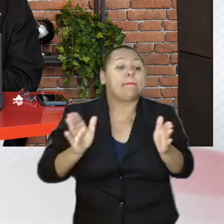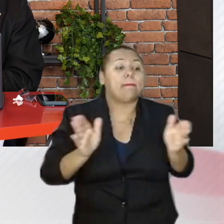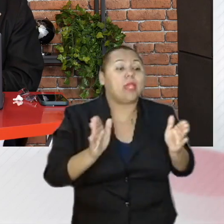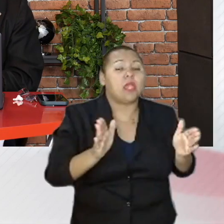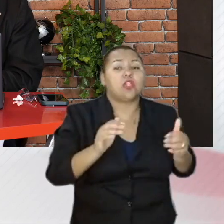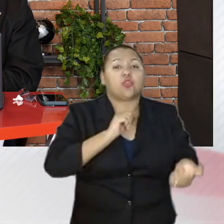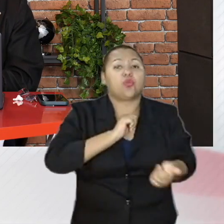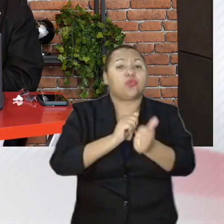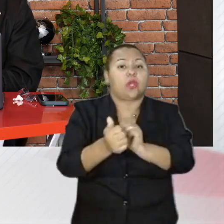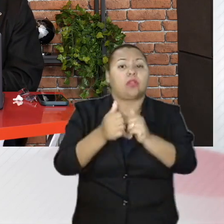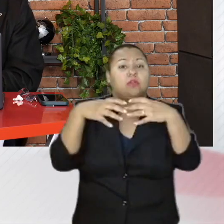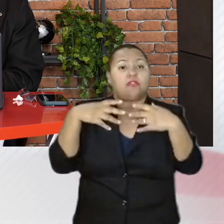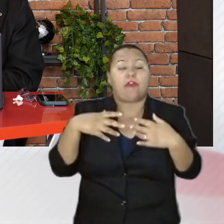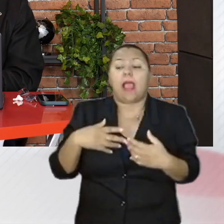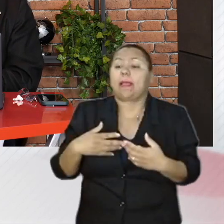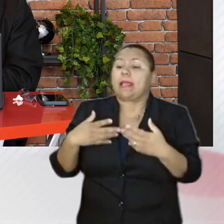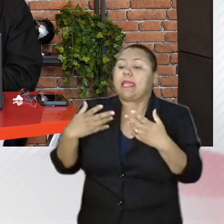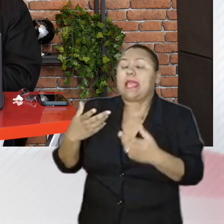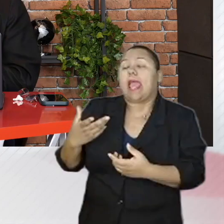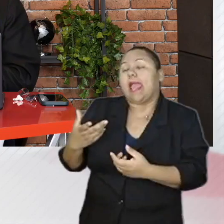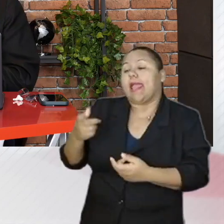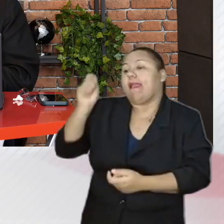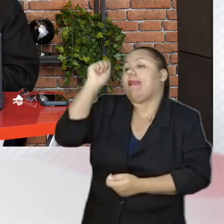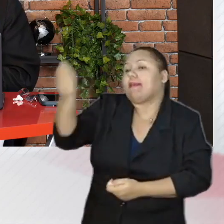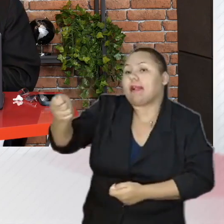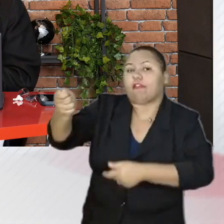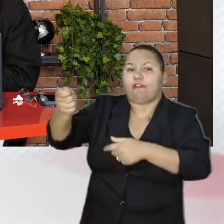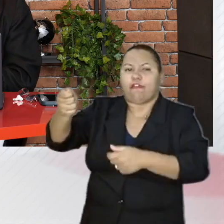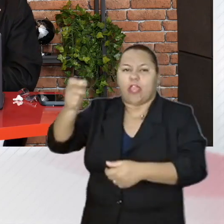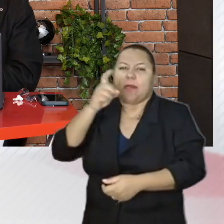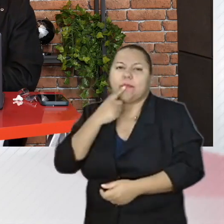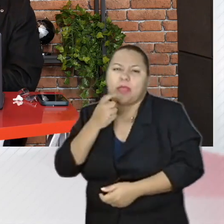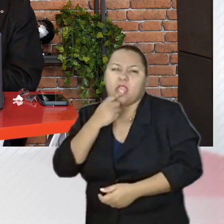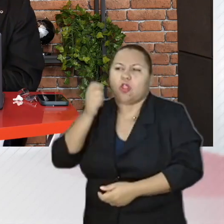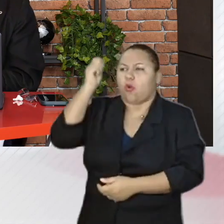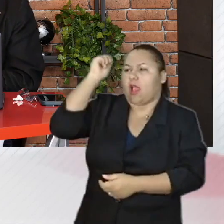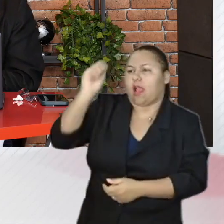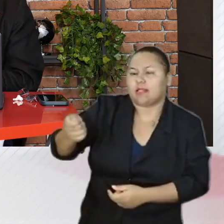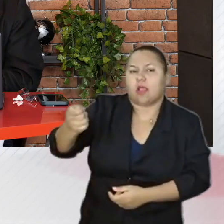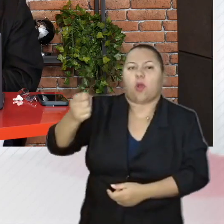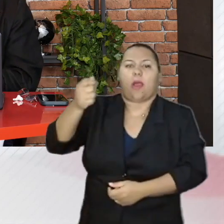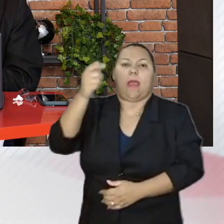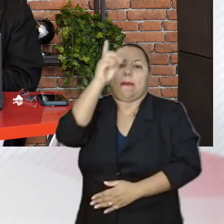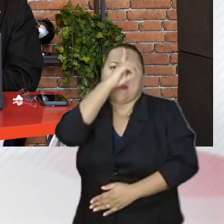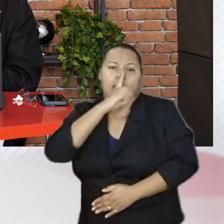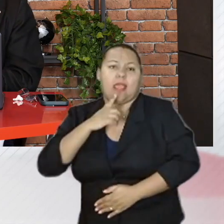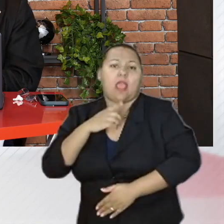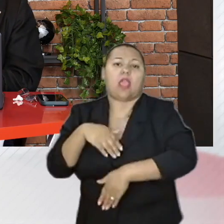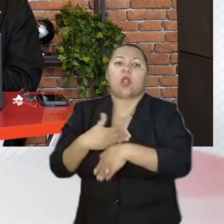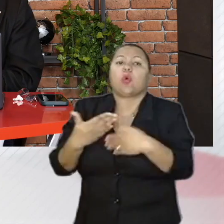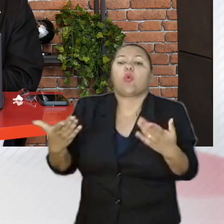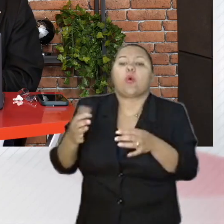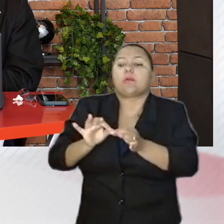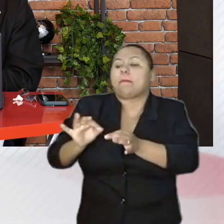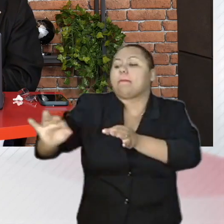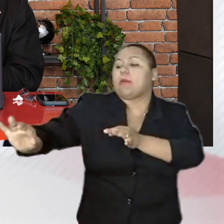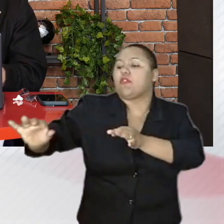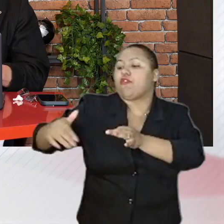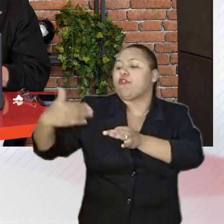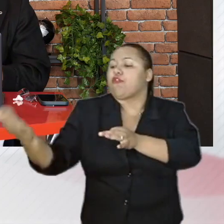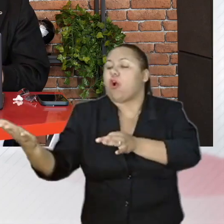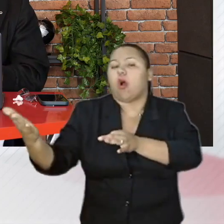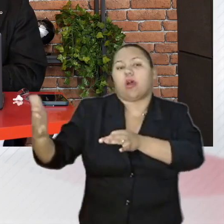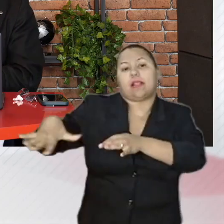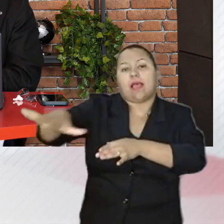cartão vermelho, o cartão amarelo, vai fazer falta em quantos metros fora da área, porque tudo isso seja